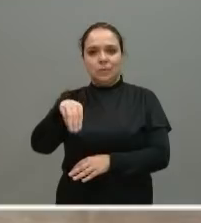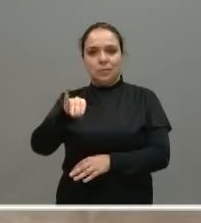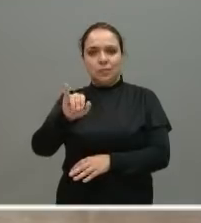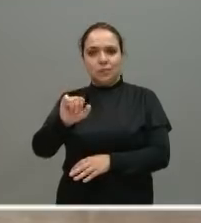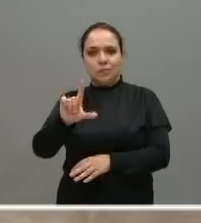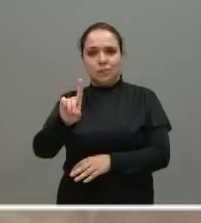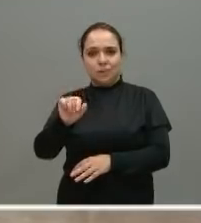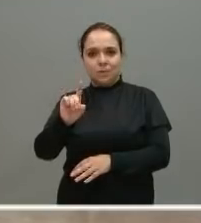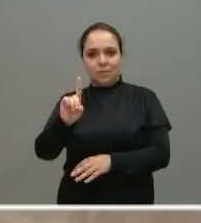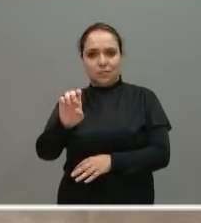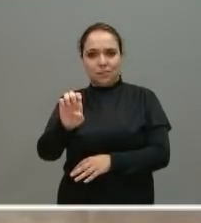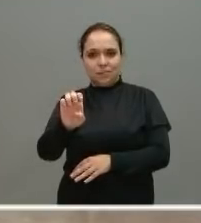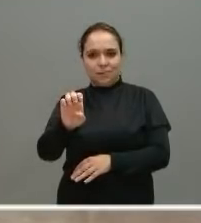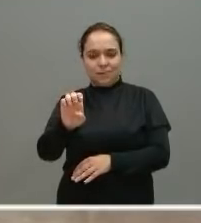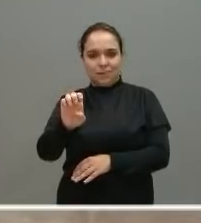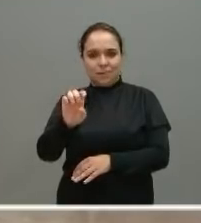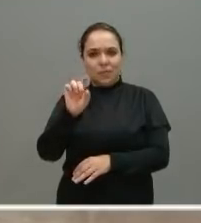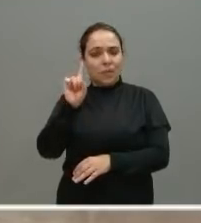Não entendamos errado.